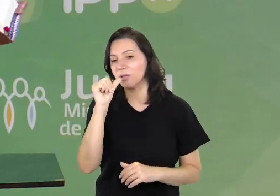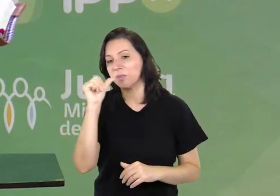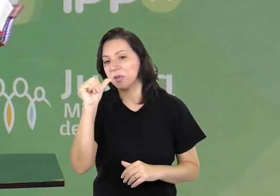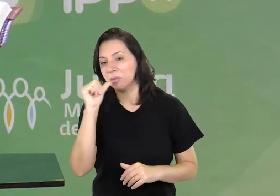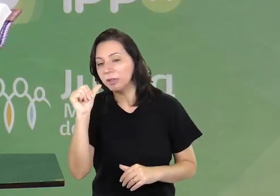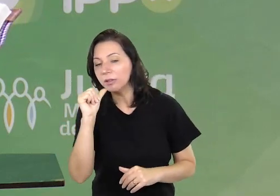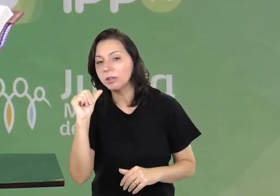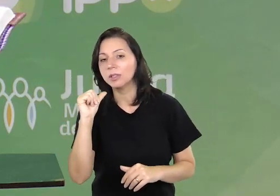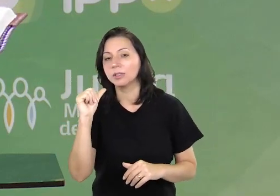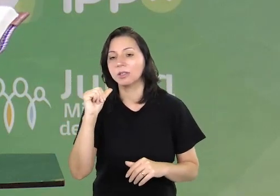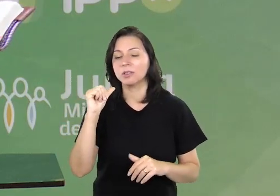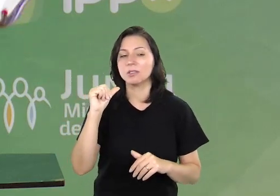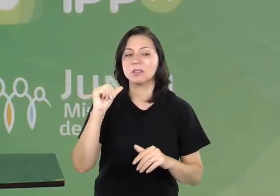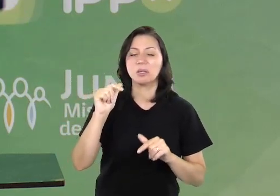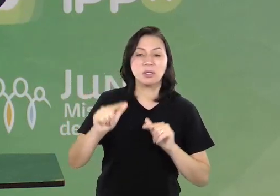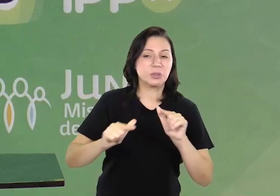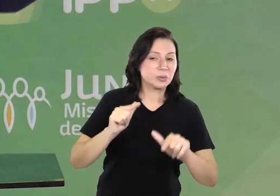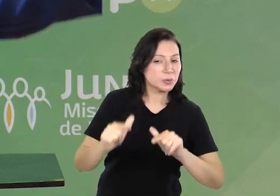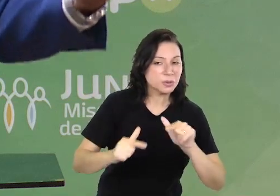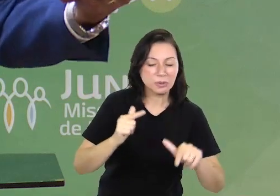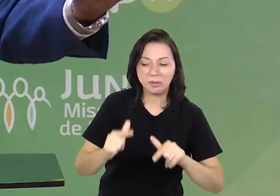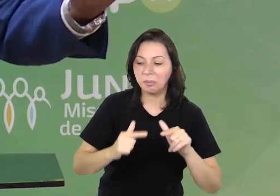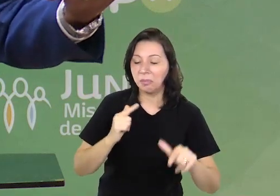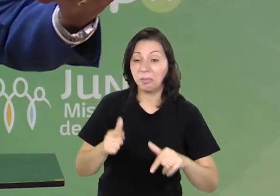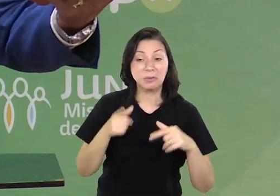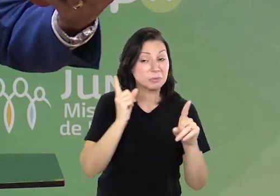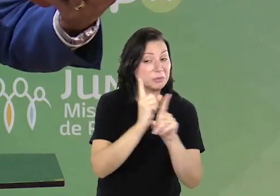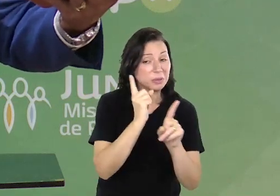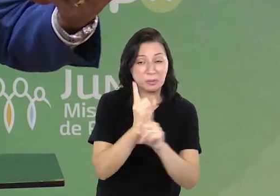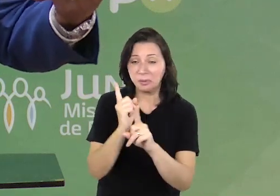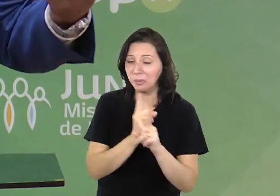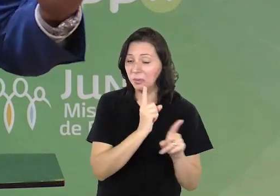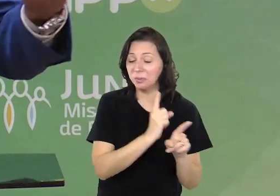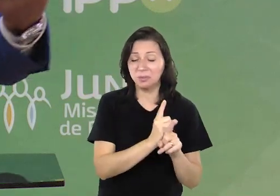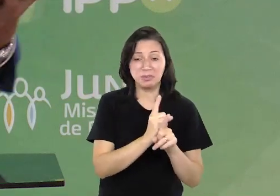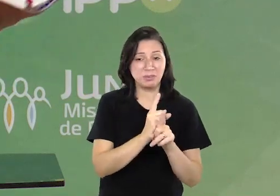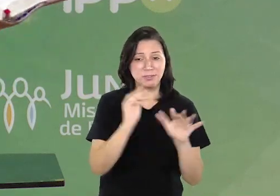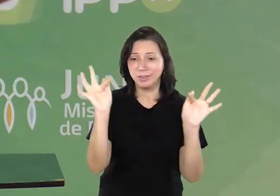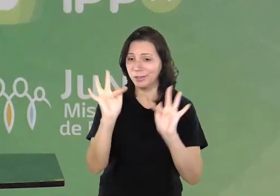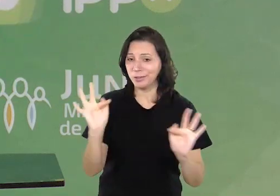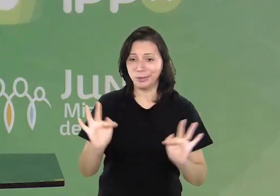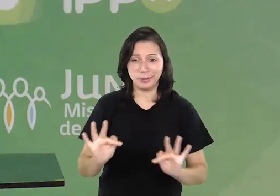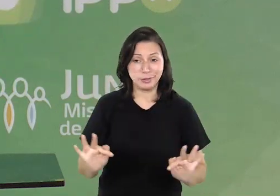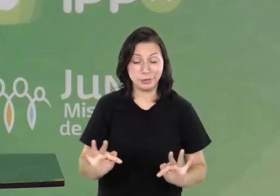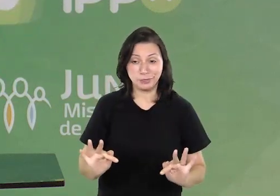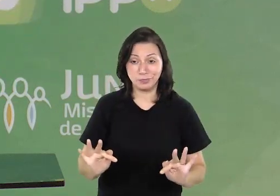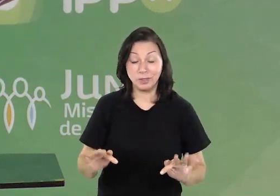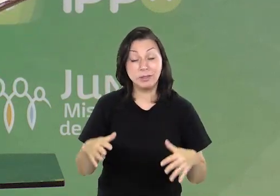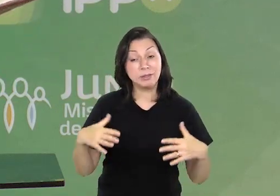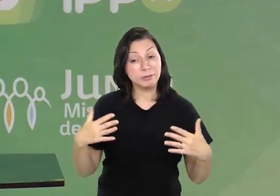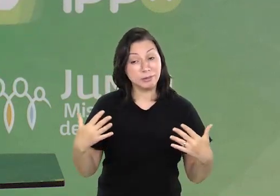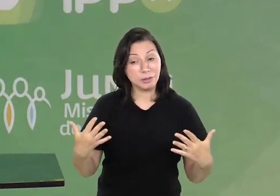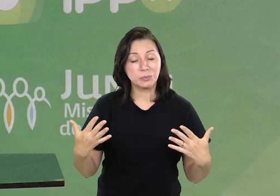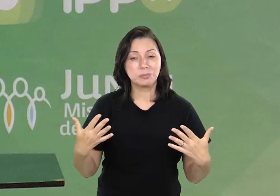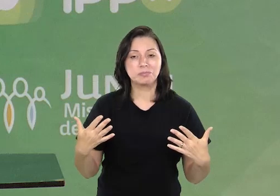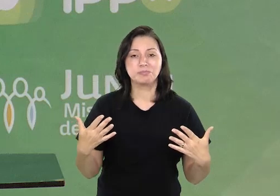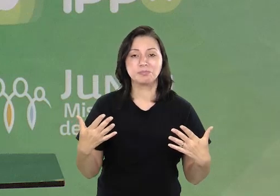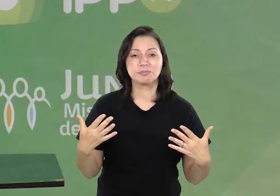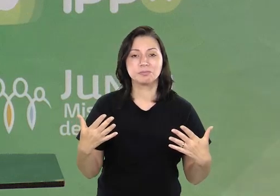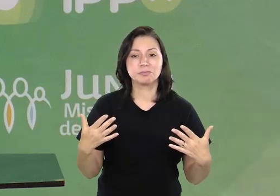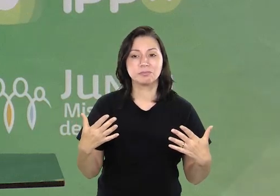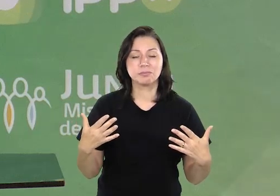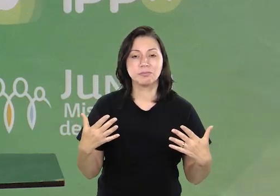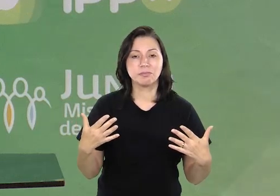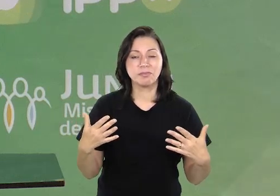como não conseguiu felicidade nos Empreendimentos agora vai procurar a felicidade uma outra fonte vai procurar felicidade